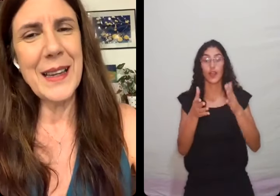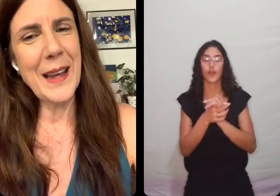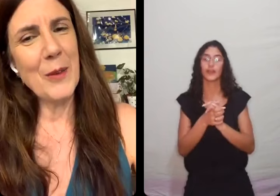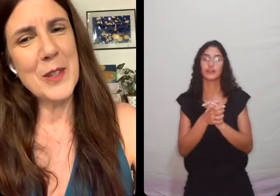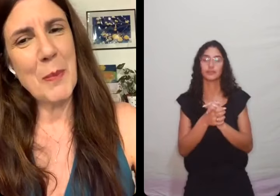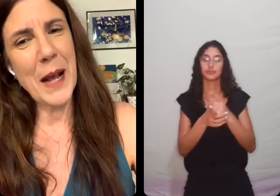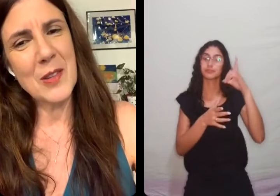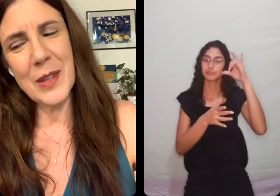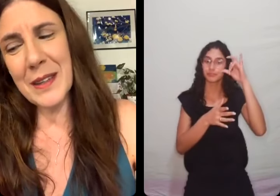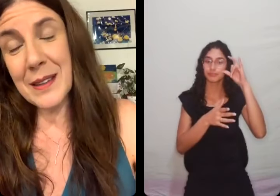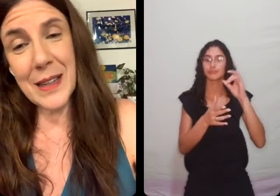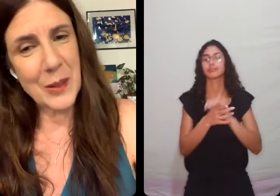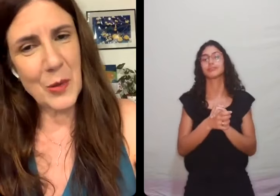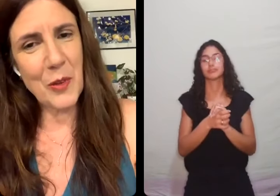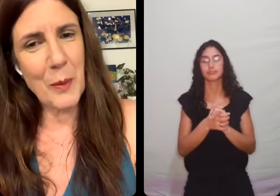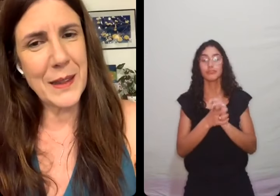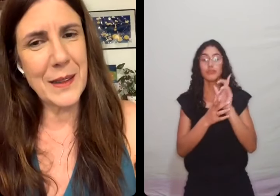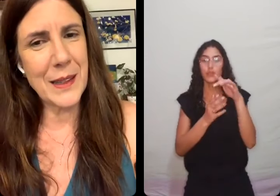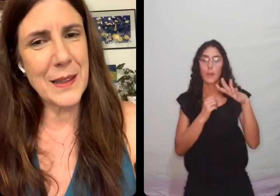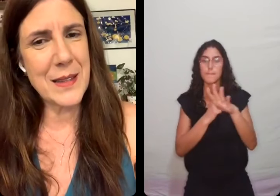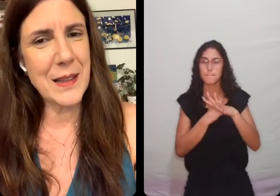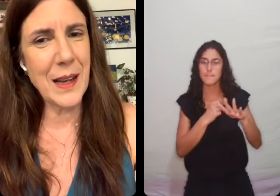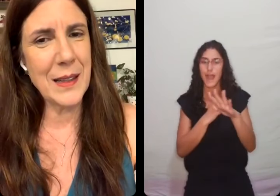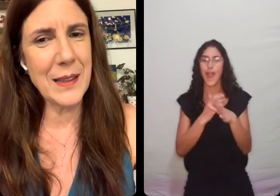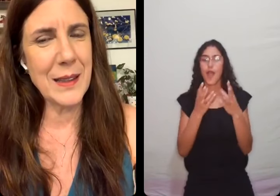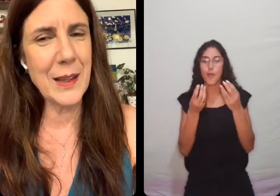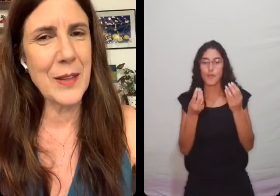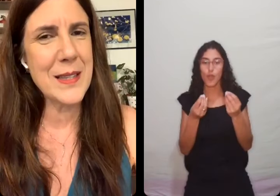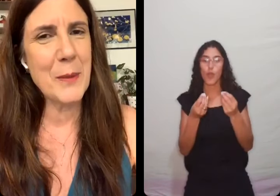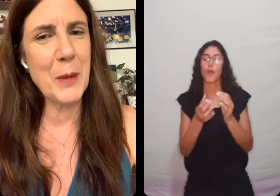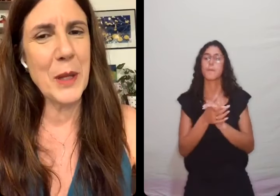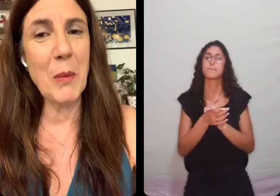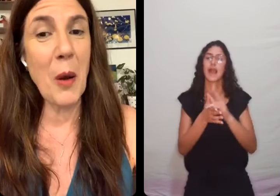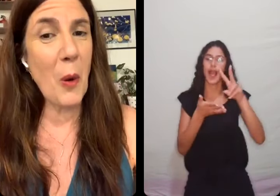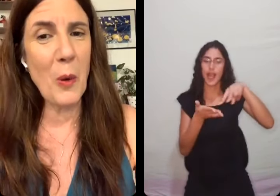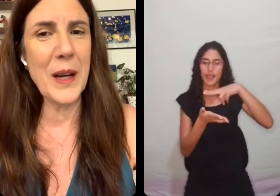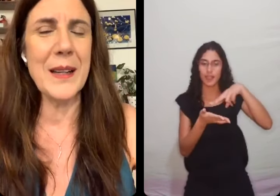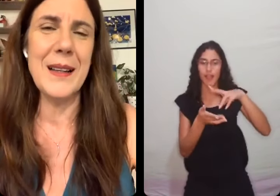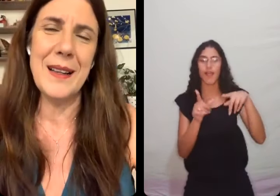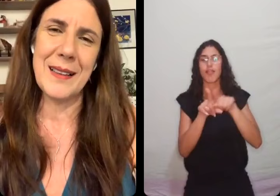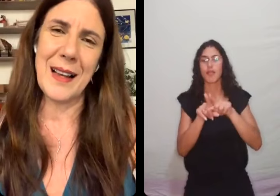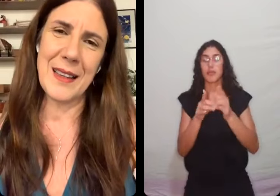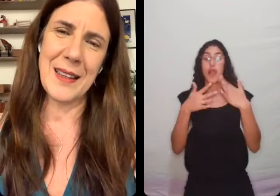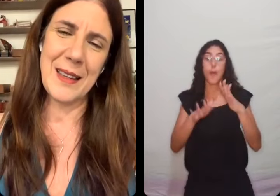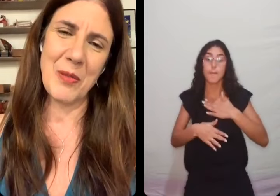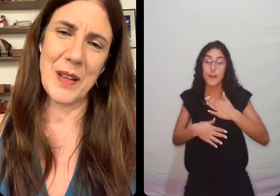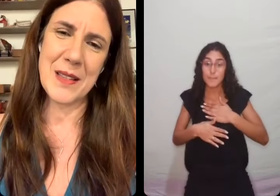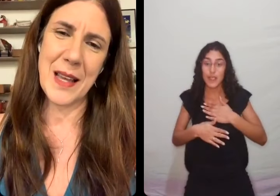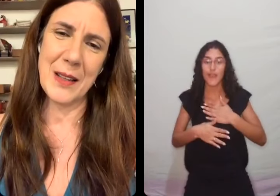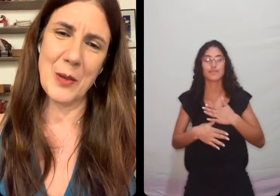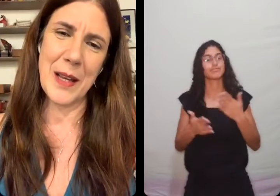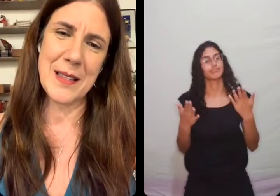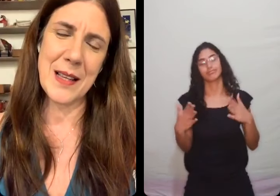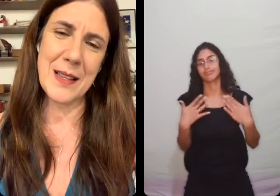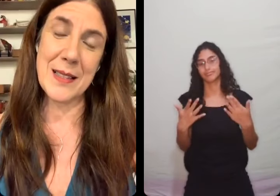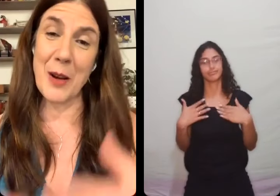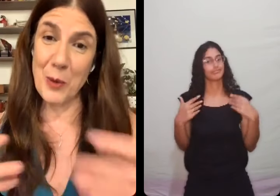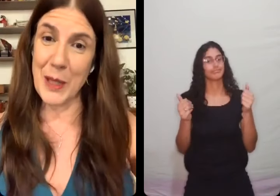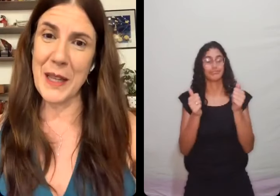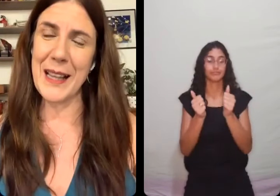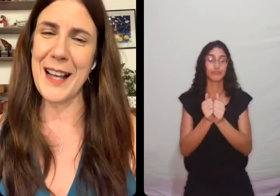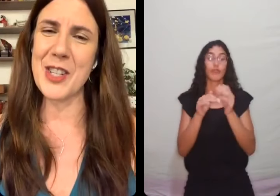Que é um espaço que tanto fomenta a dança, Thalita. Então, assim, para mim é uma honra estar aqui fazendo essa